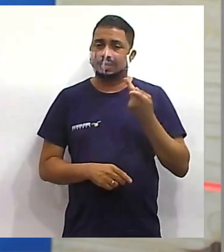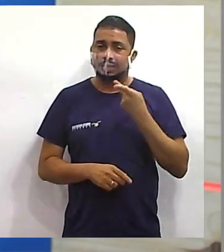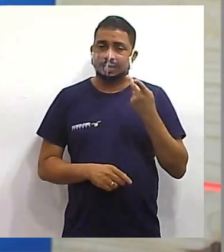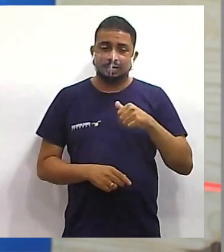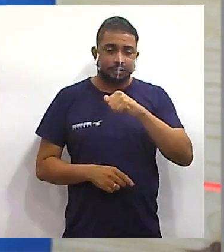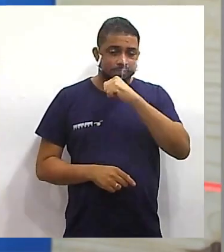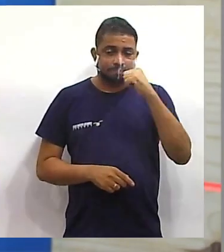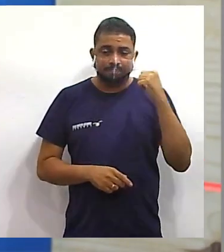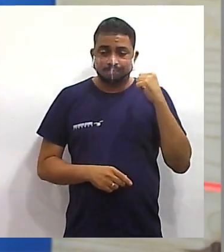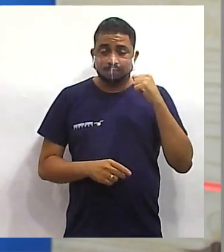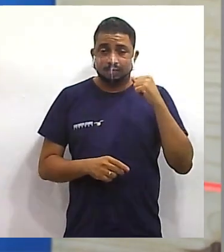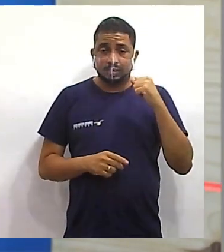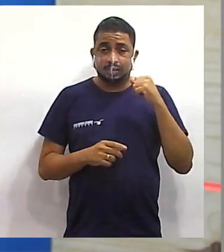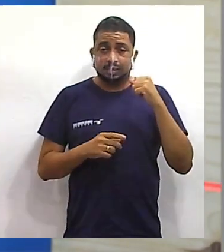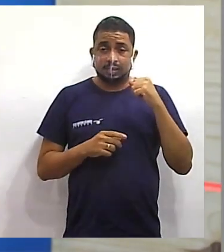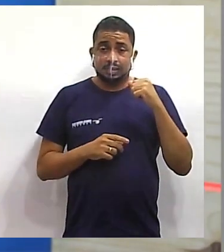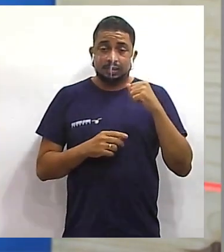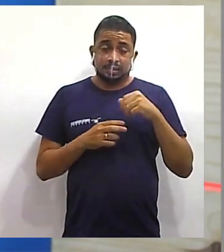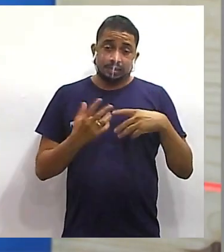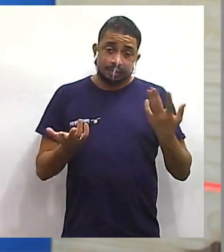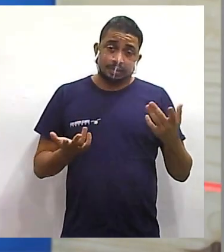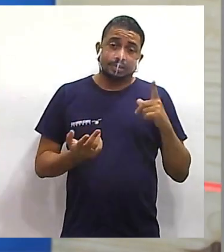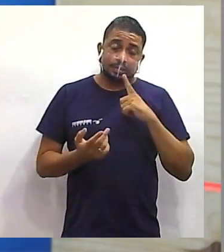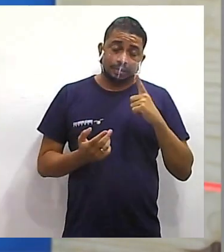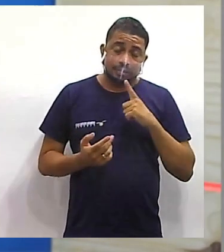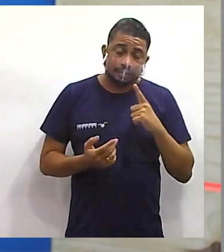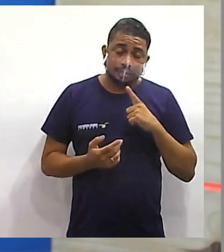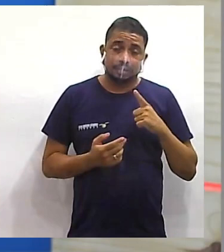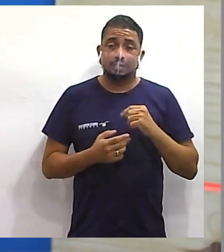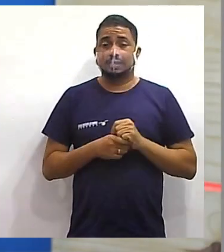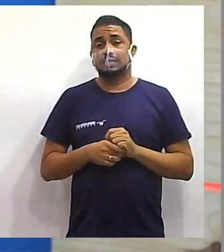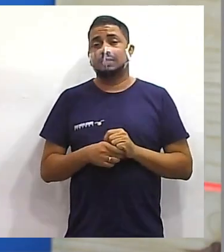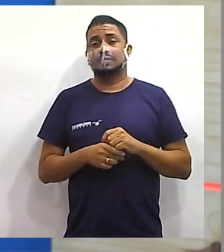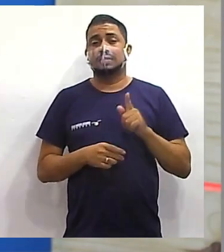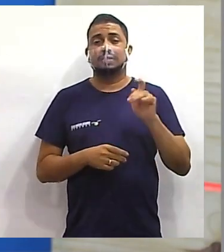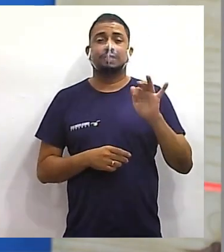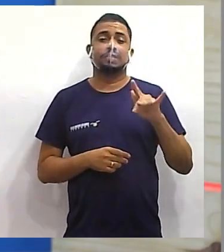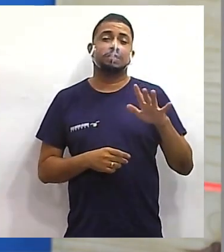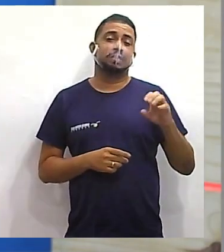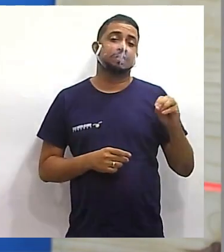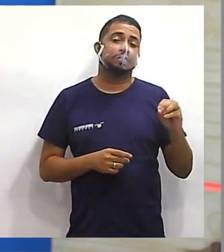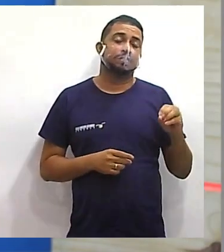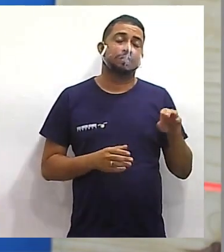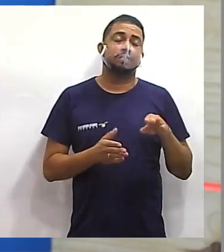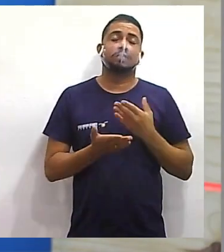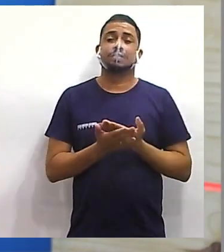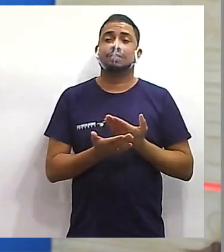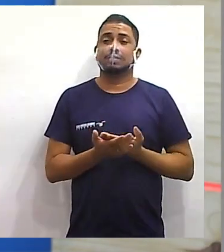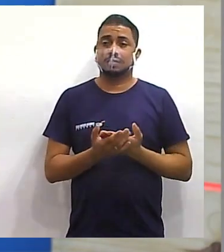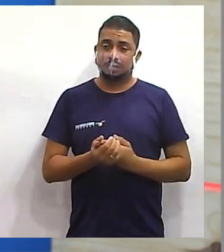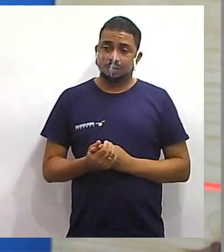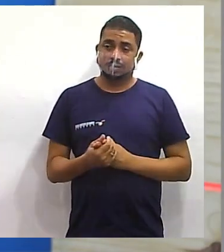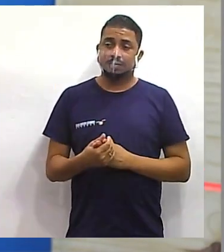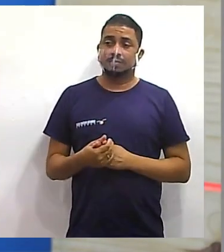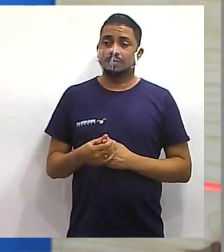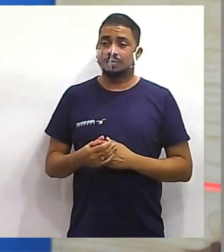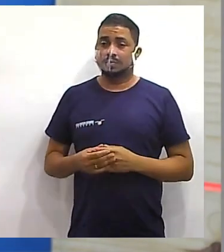nós tínhamos os grêmios estudantis, né, das faculdades, né,